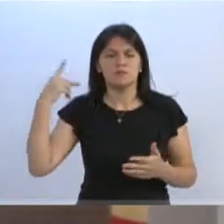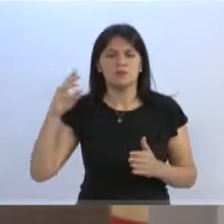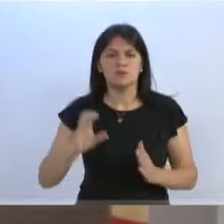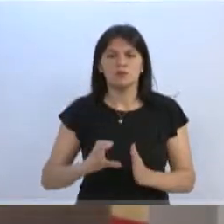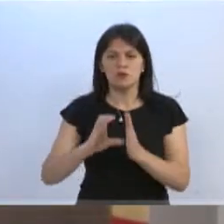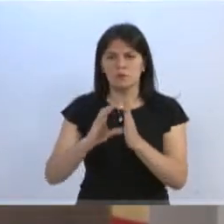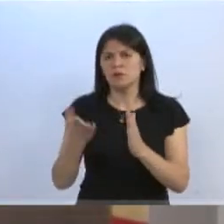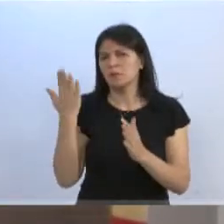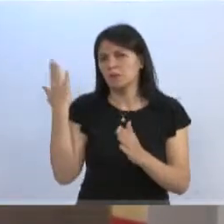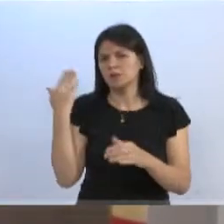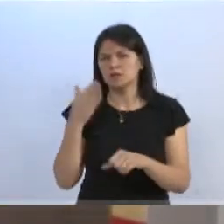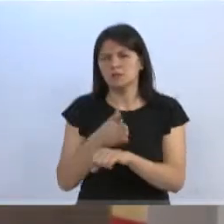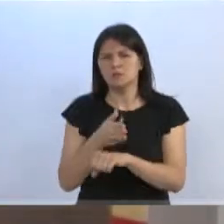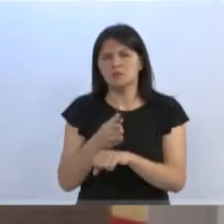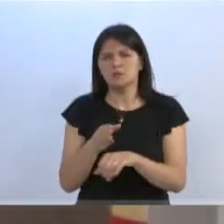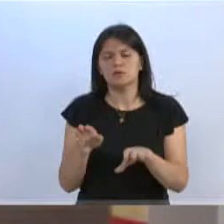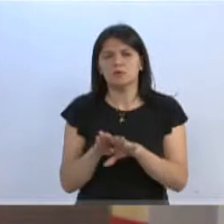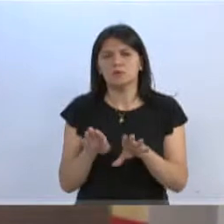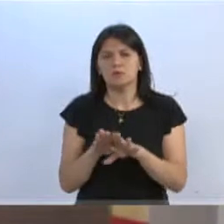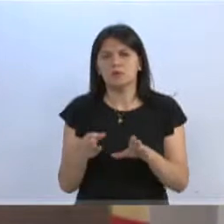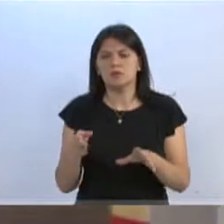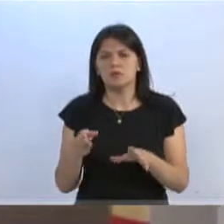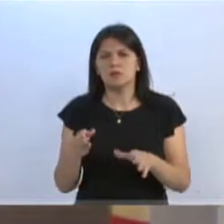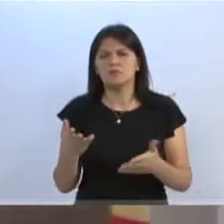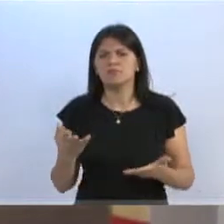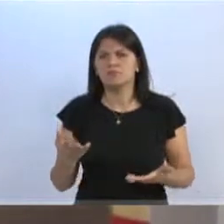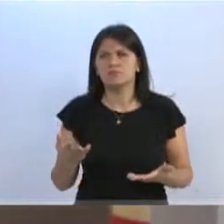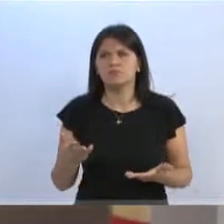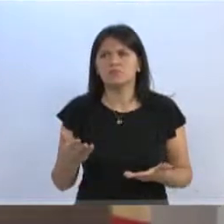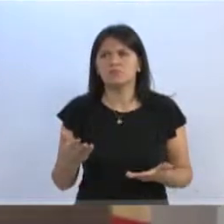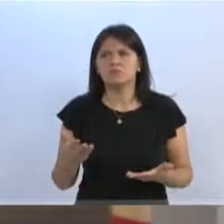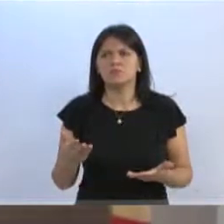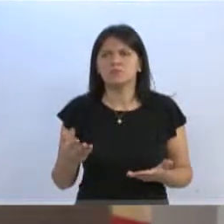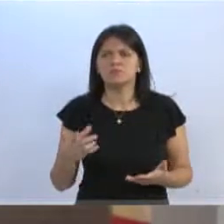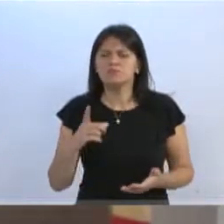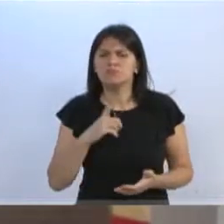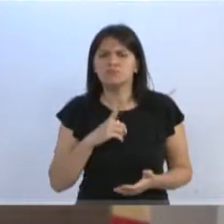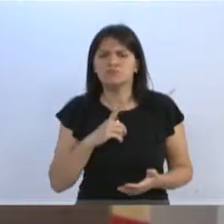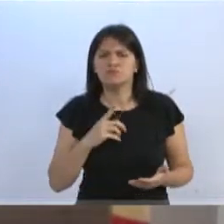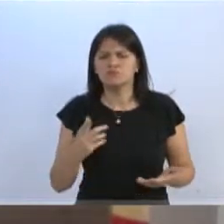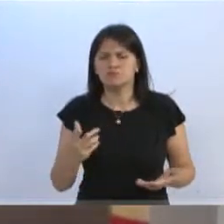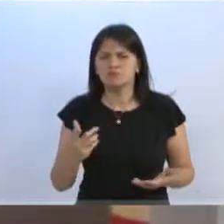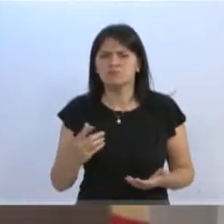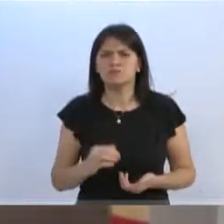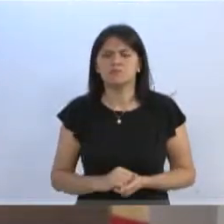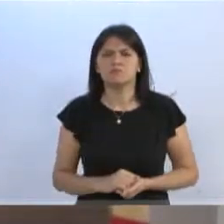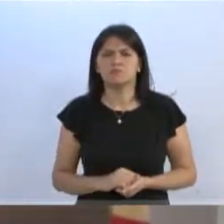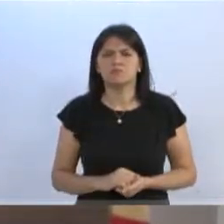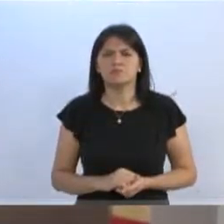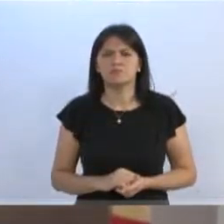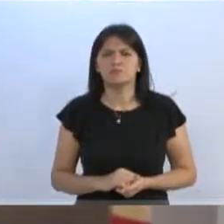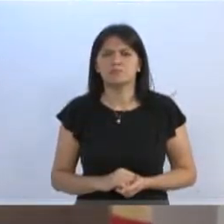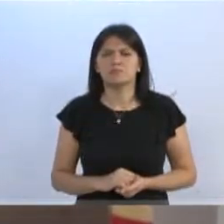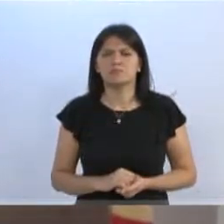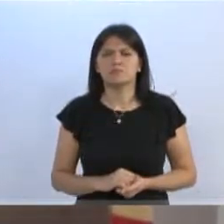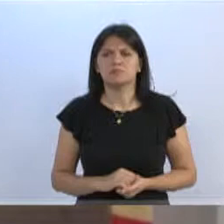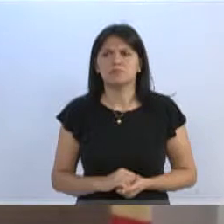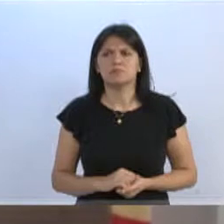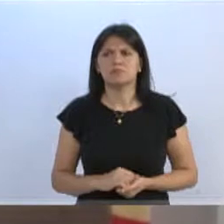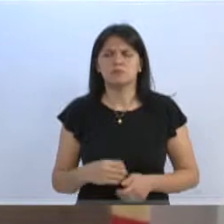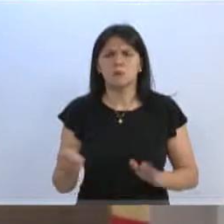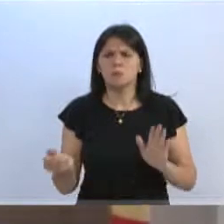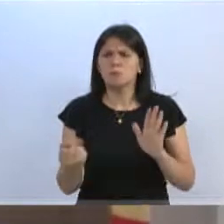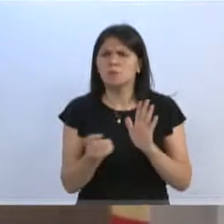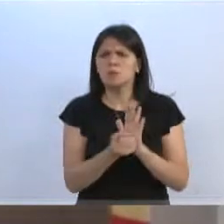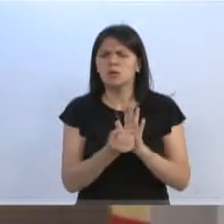por lá passou, o meu testemunho também, tem se constituído num marco para a sociedade de